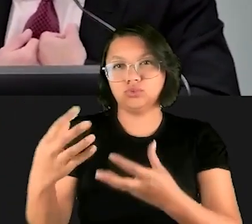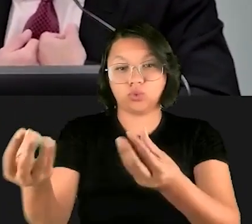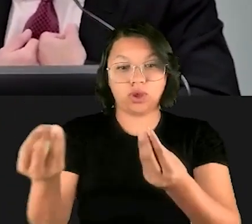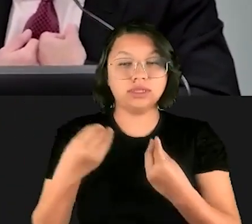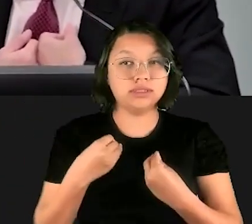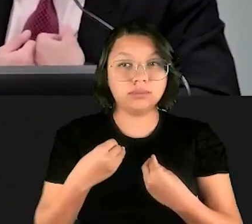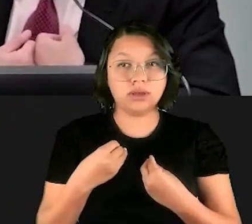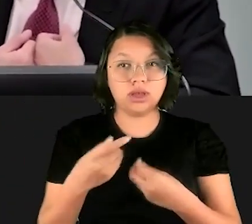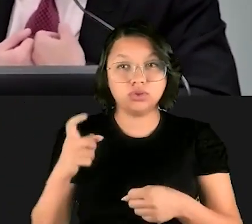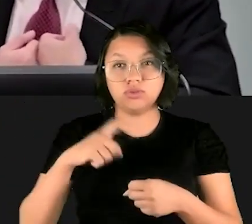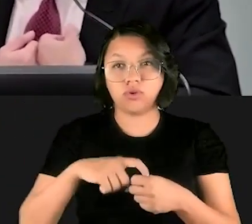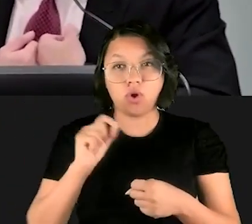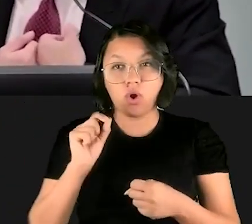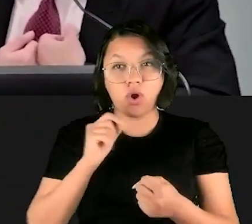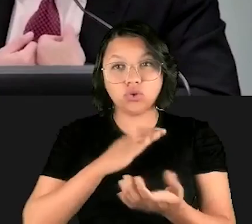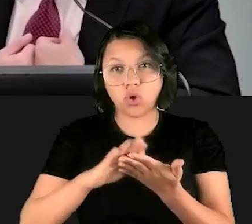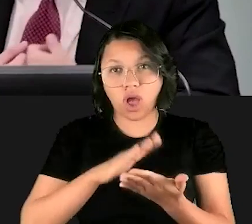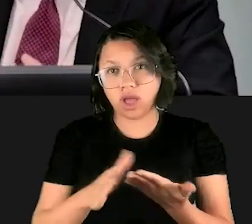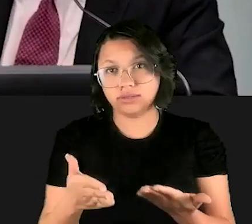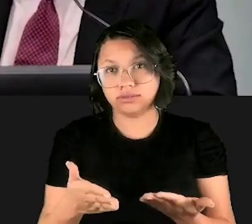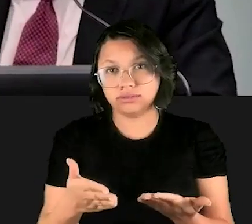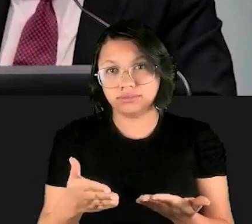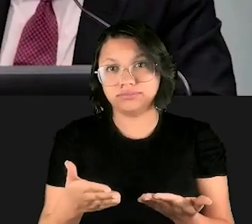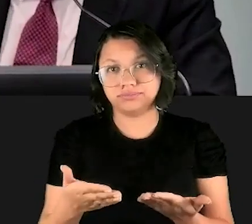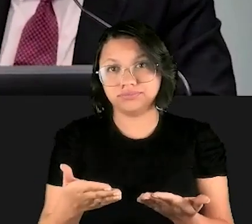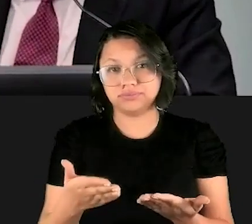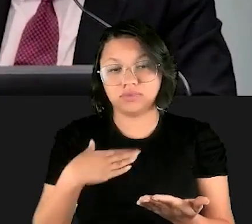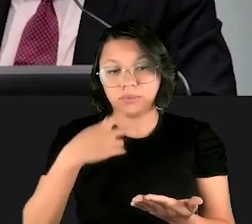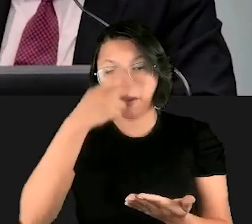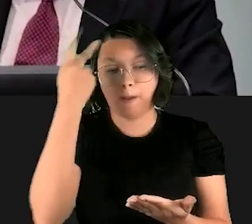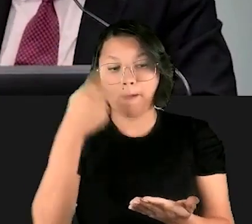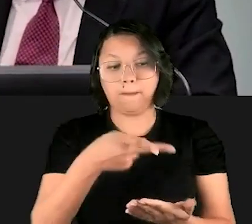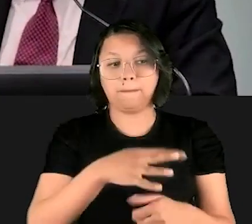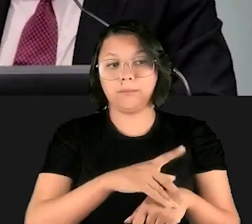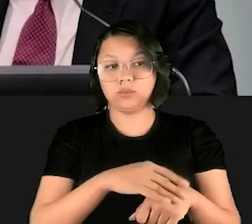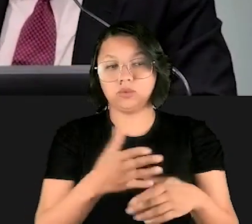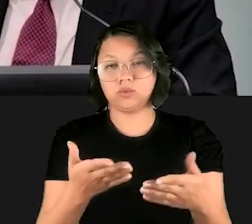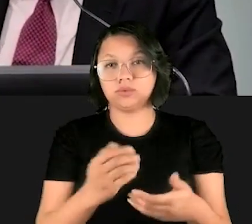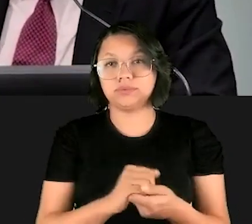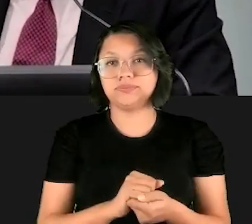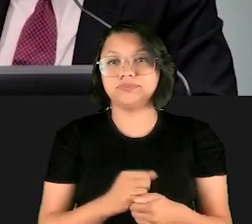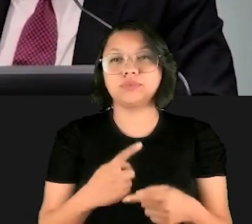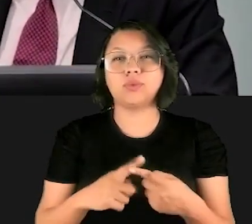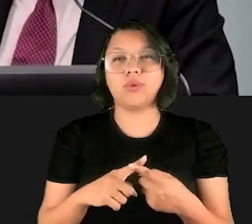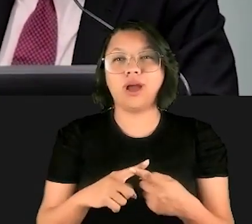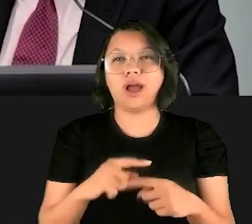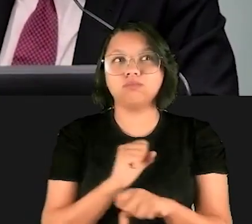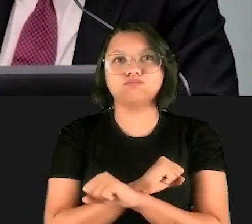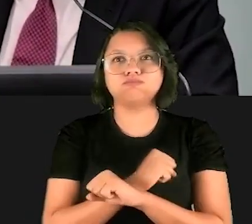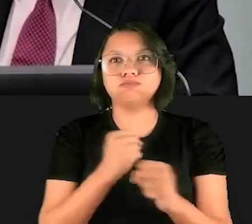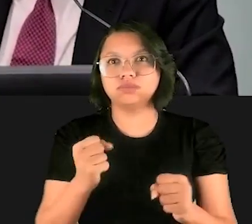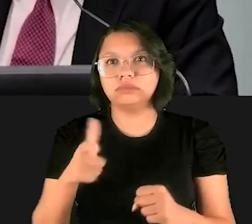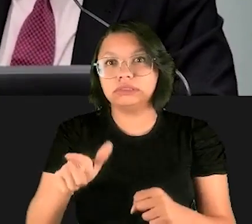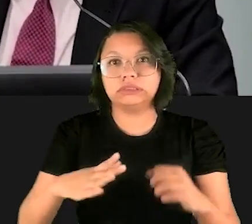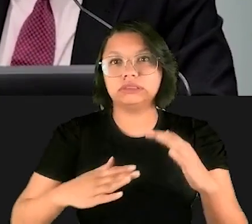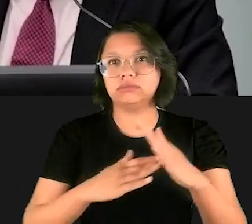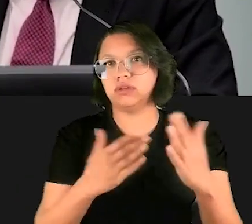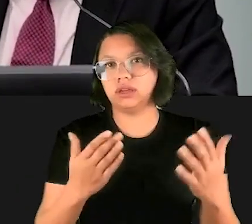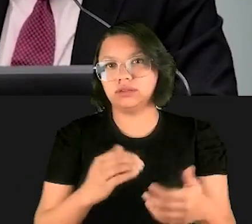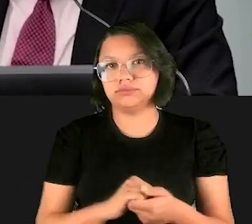que eu estou gastando em benefício para o meu cliente, para o meu paciente, porque é impossível não haver limites,